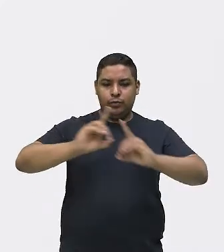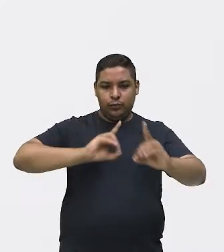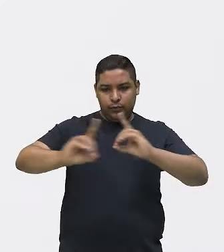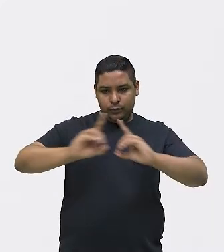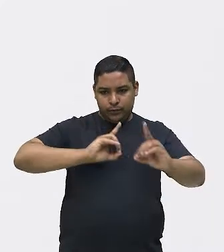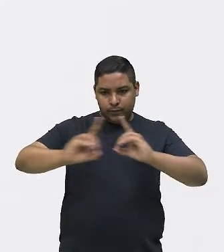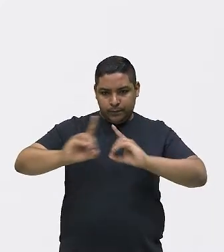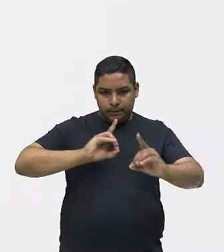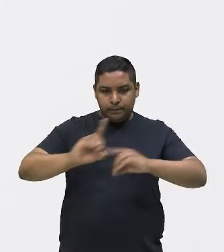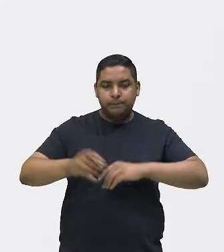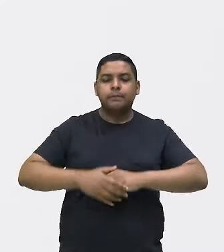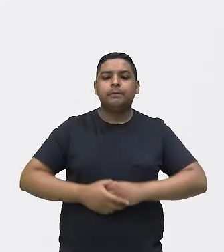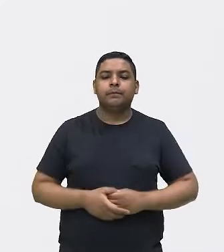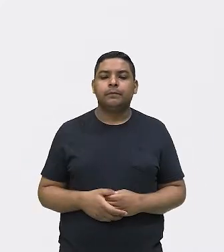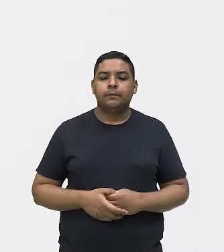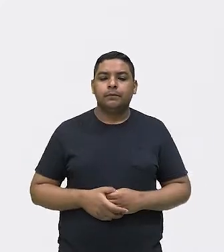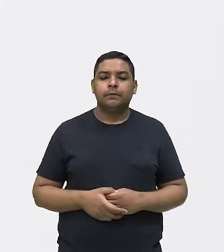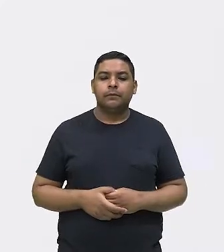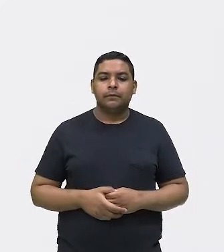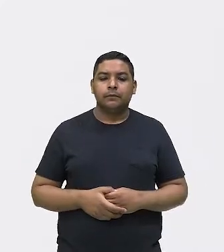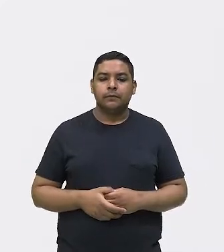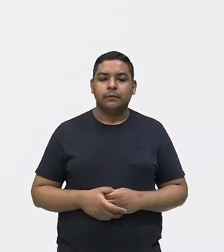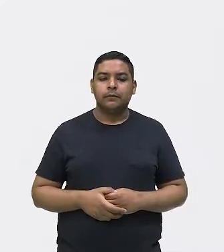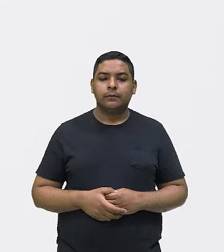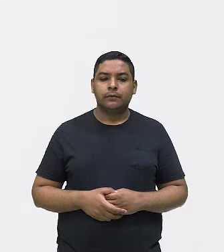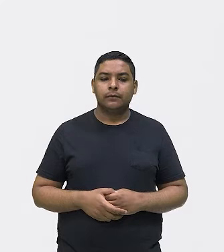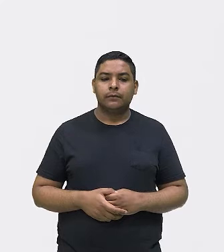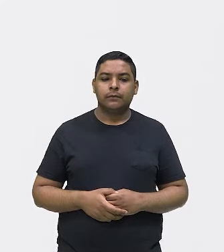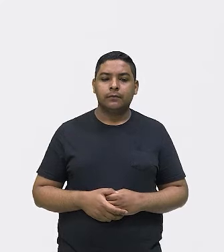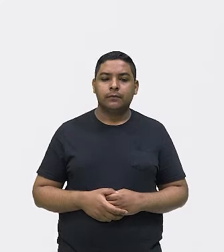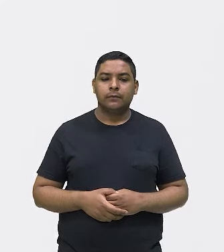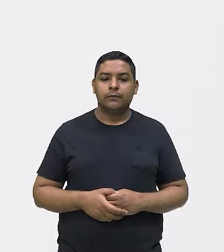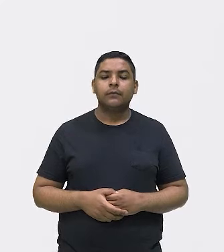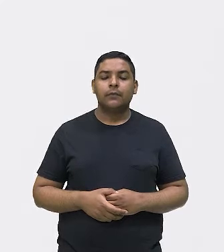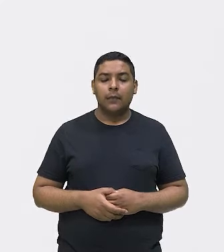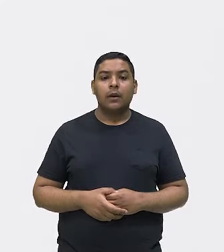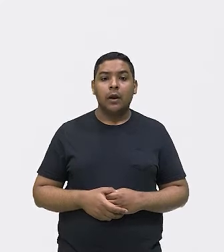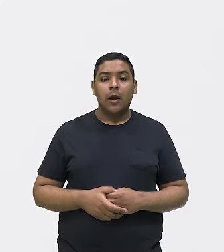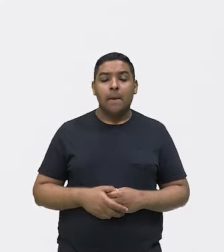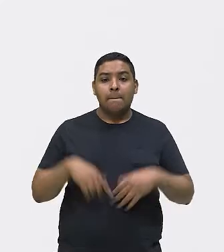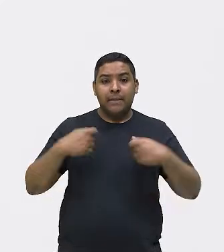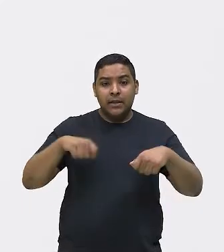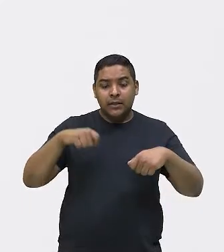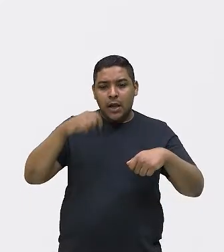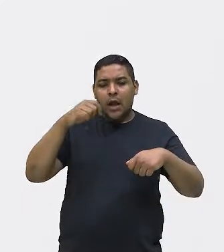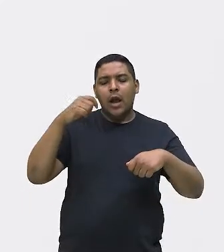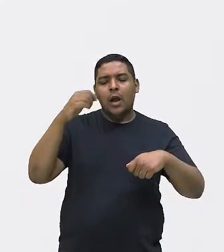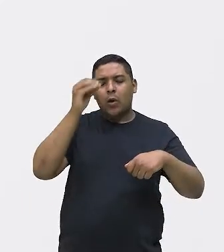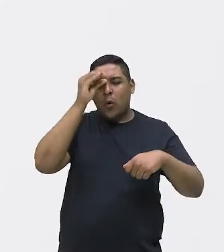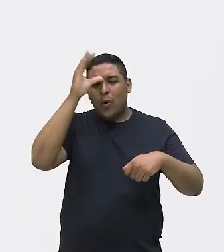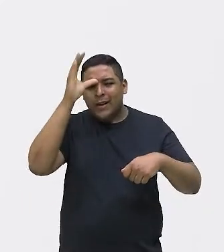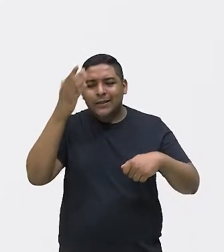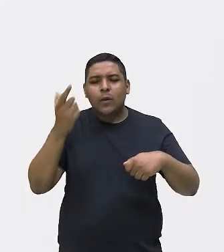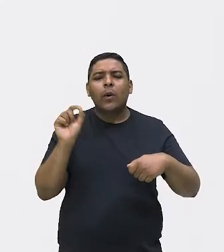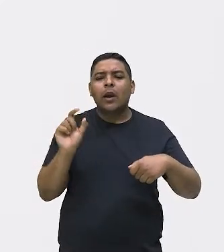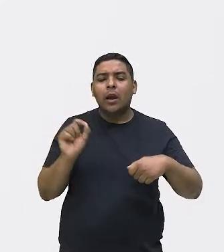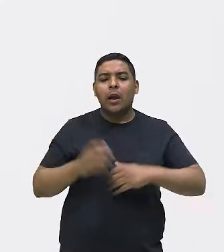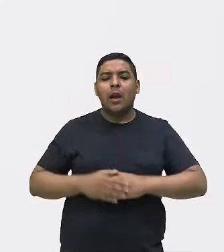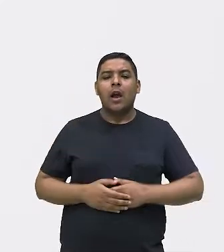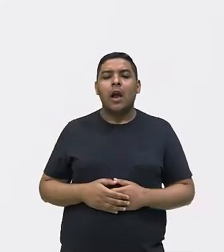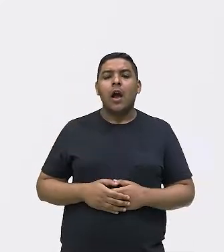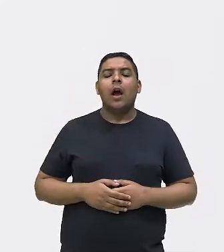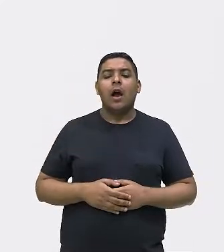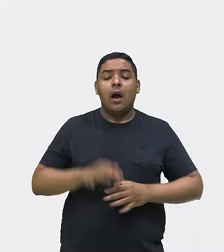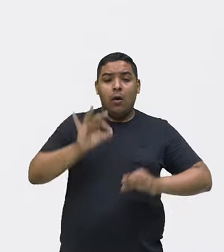que isso? Aqui a gente vai ter que conhecer um pouco, né, a estrutura do pensamento de Platão, aquela mais essencial